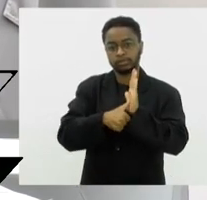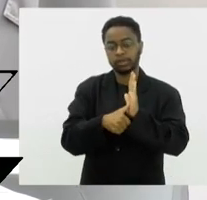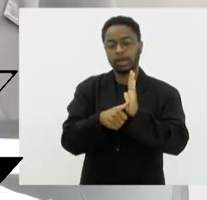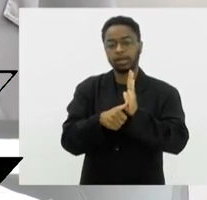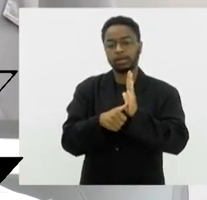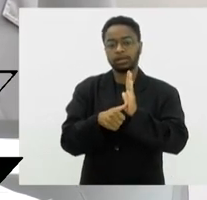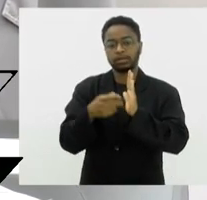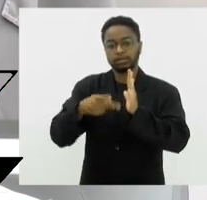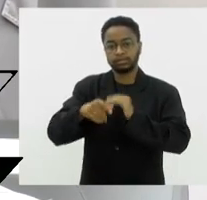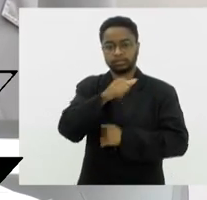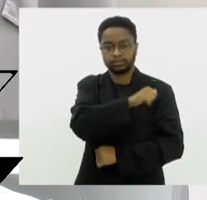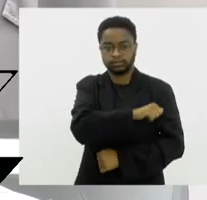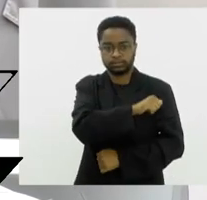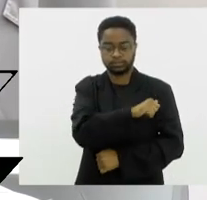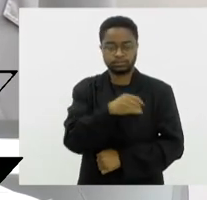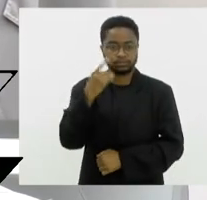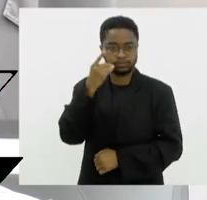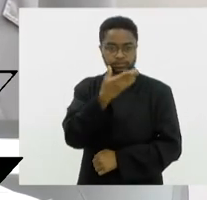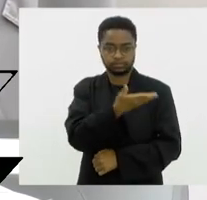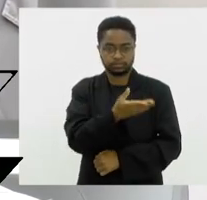aparecer, deputado Luiz Paulo.